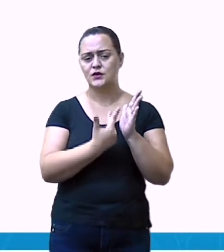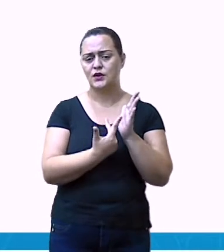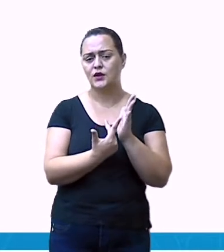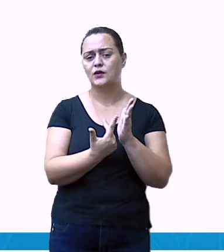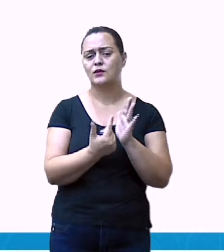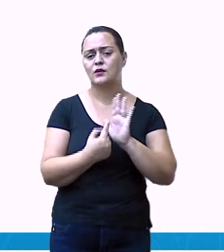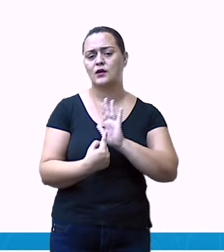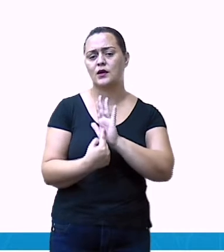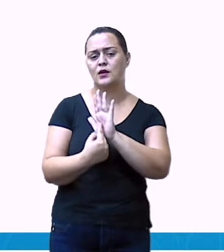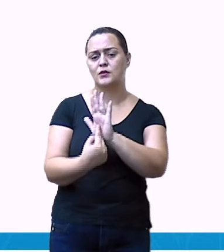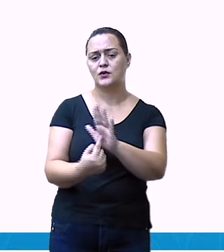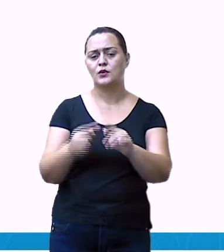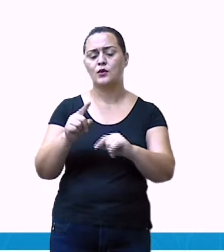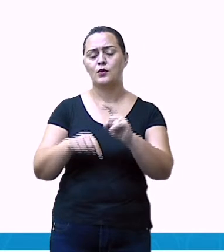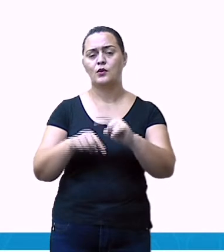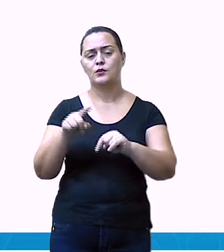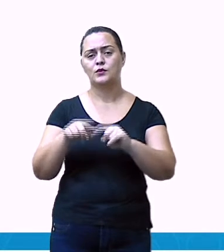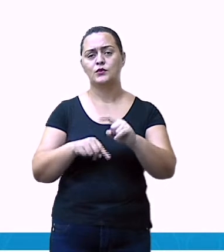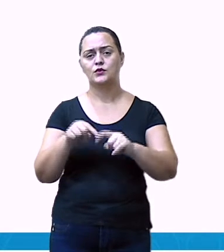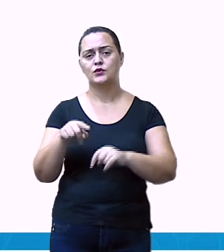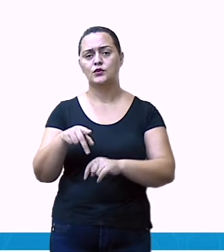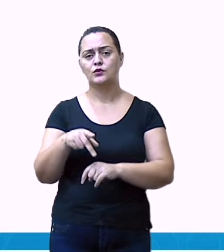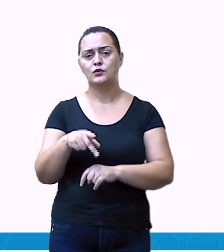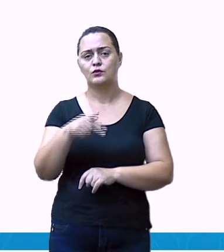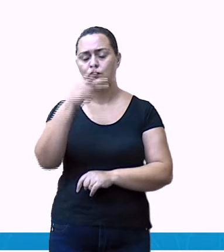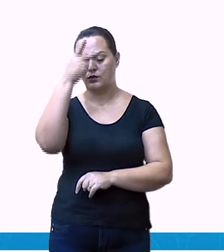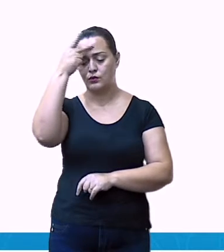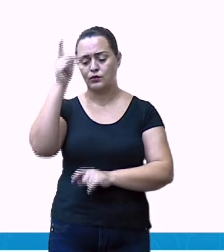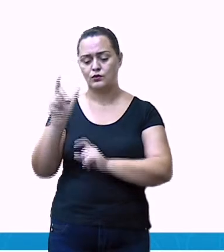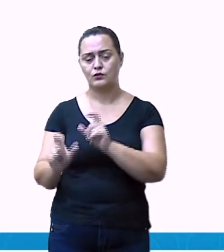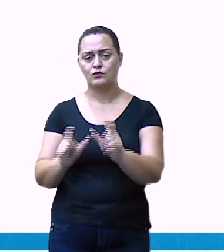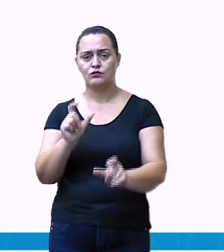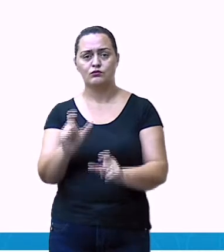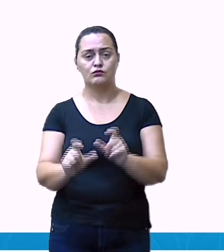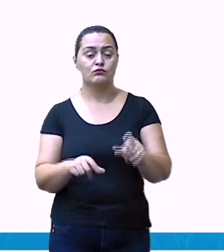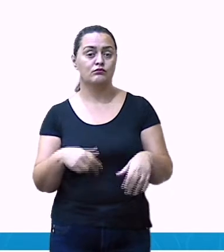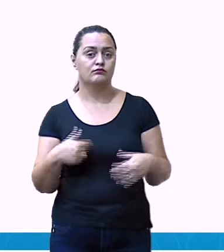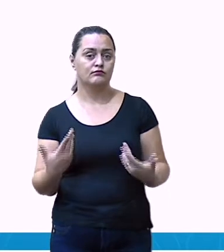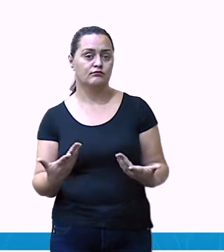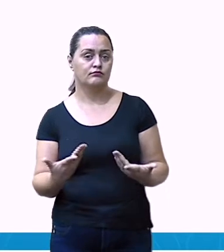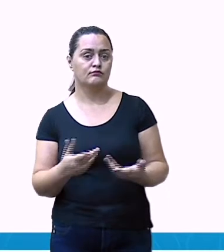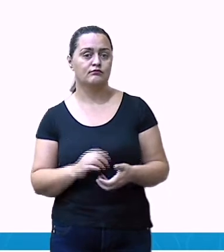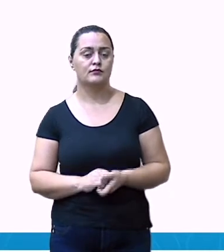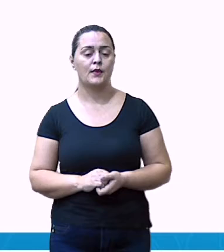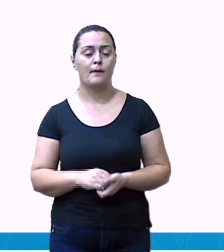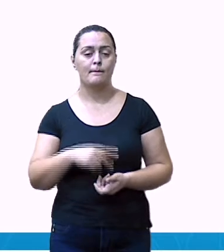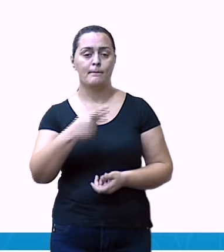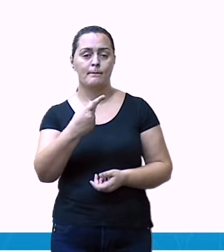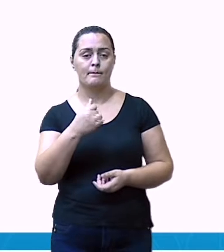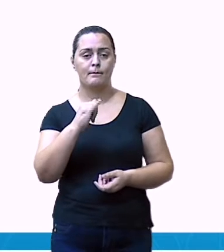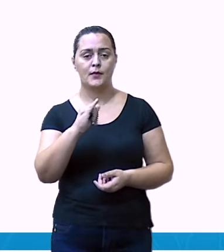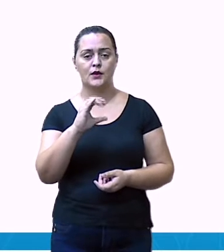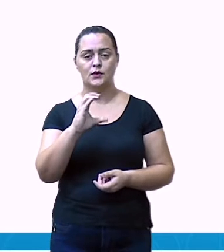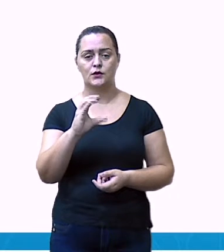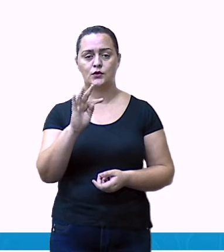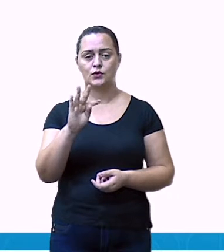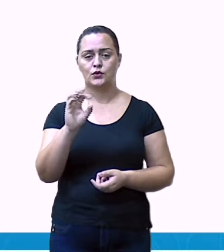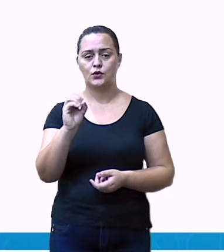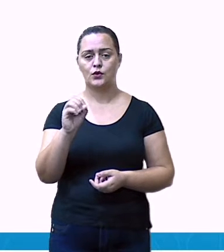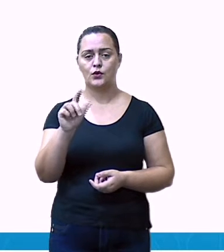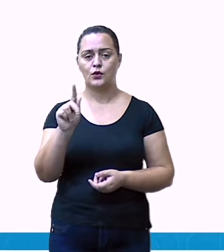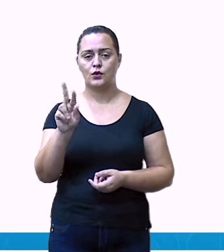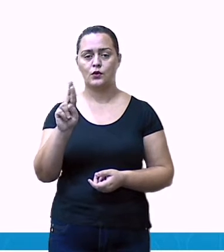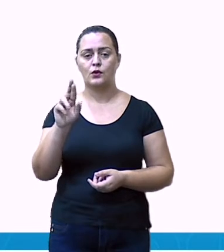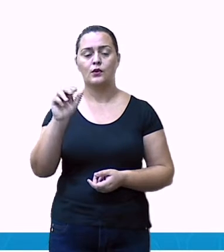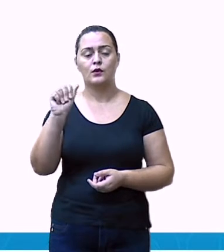que representa objeto ou seres. Se lembram? Nós estamos falando do